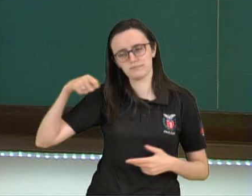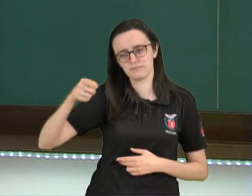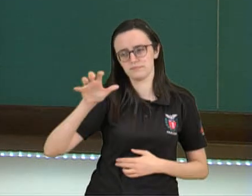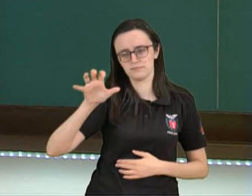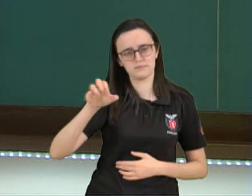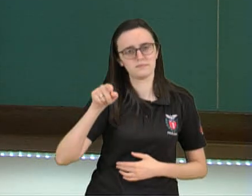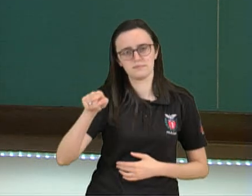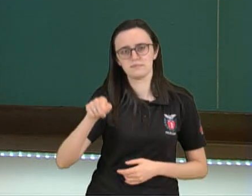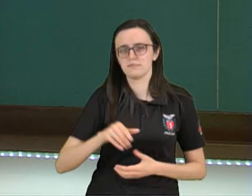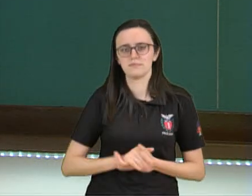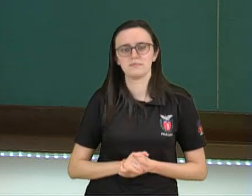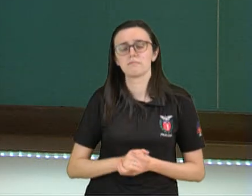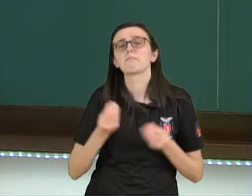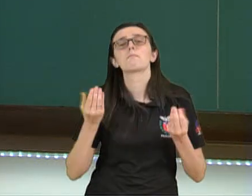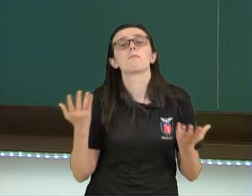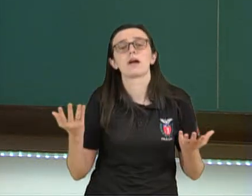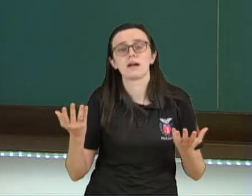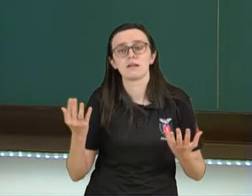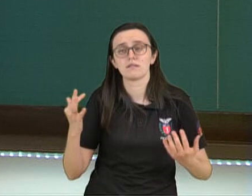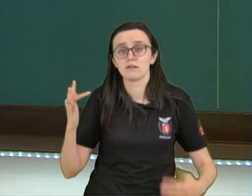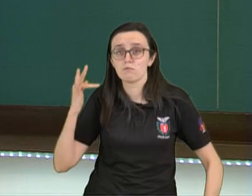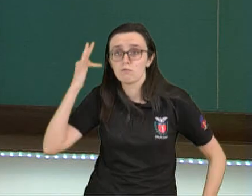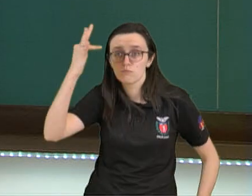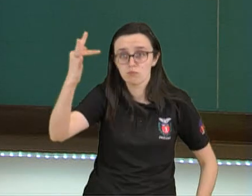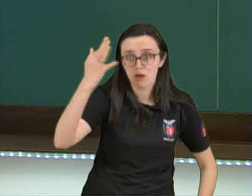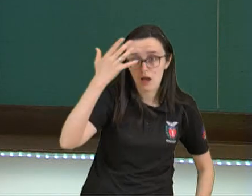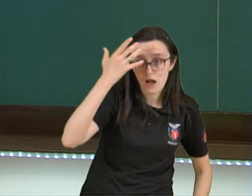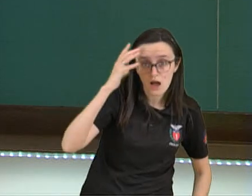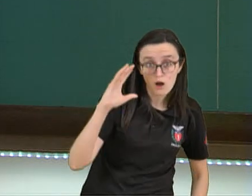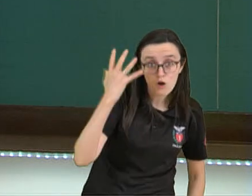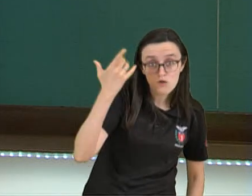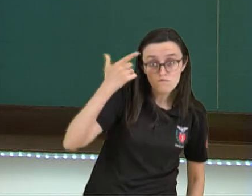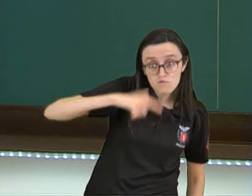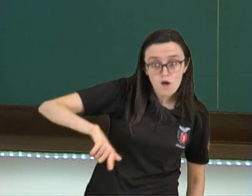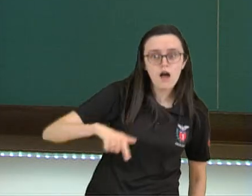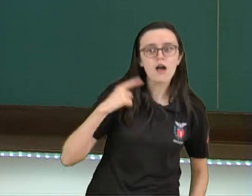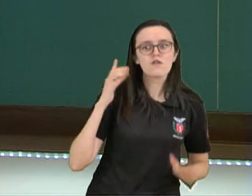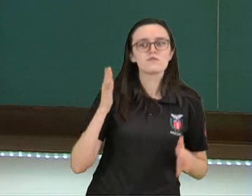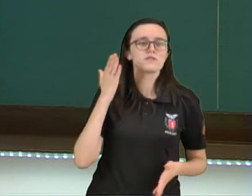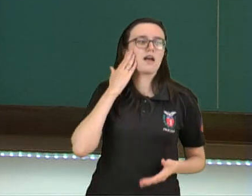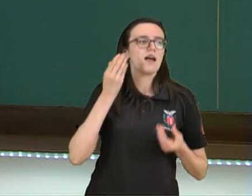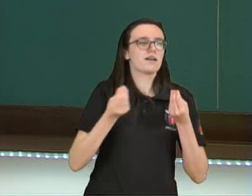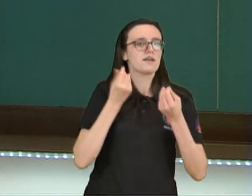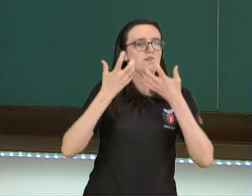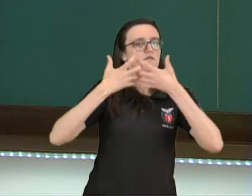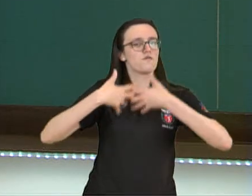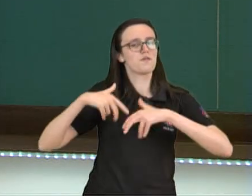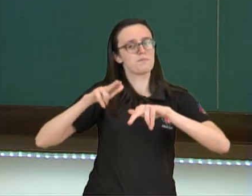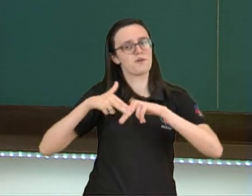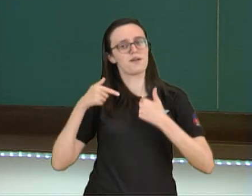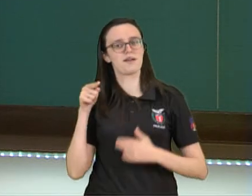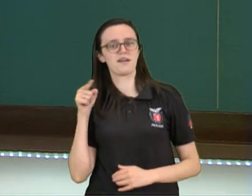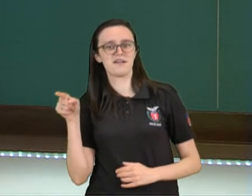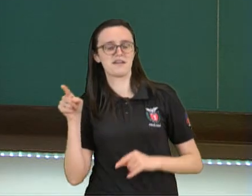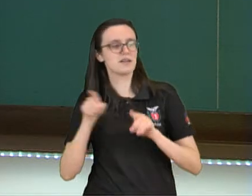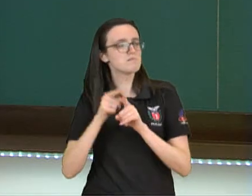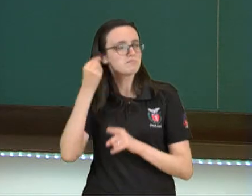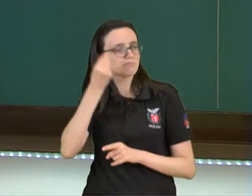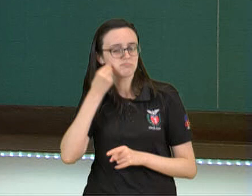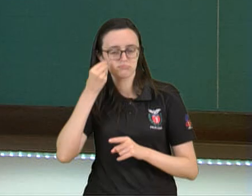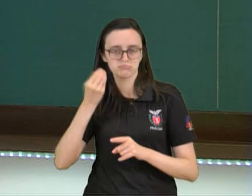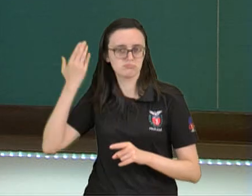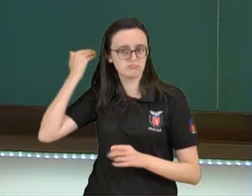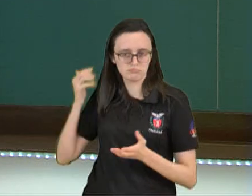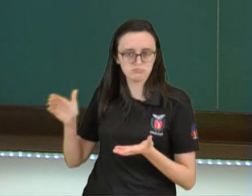que vivemos. Para quê? Para uma próxima vez sabermos embasar as nossas decisões em experiências já